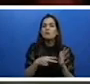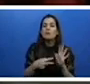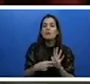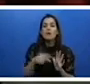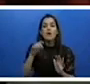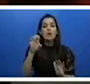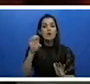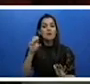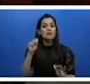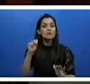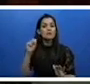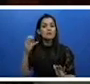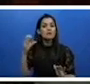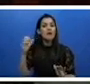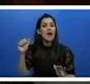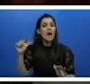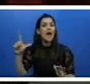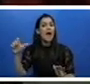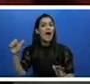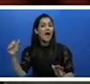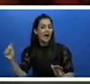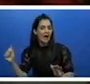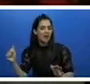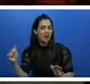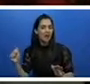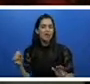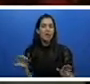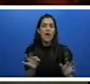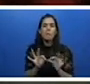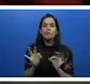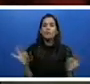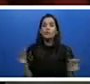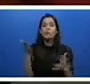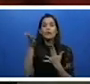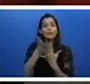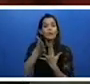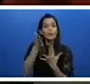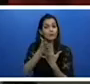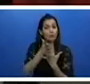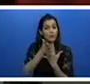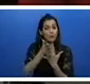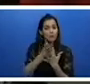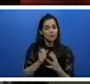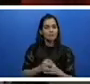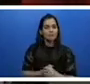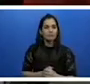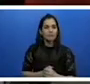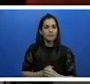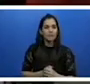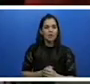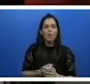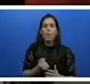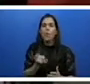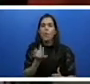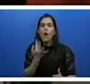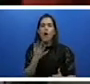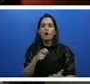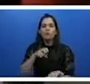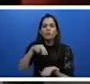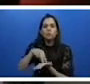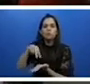Nesse caso, dizemos que a medida do intervalo está em uma escala. O quanto que a gente caminha, de quanto